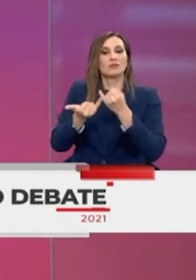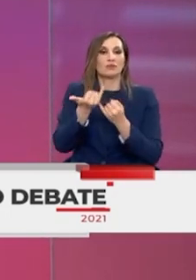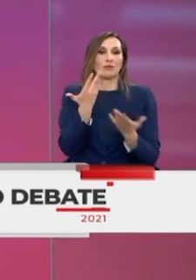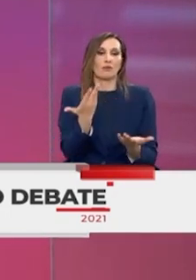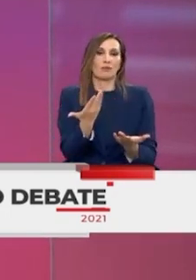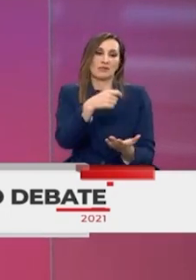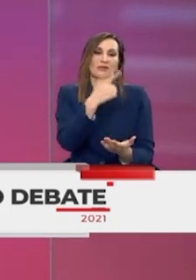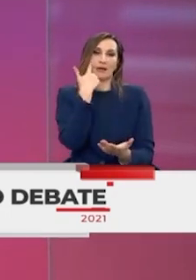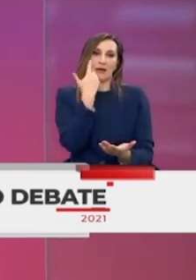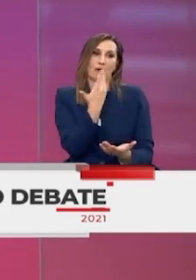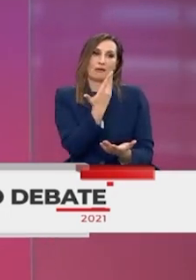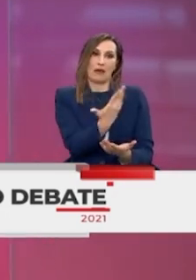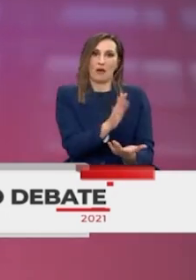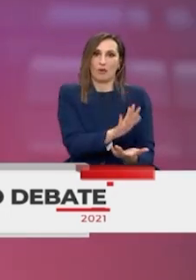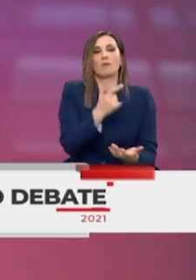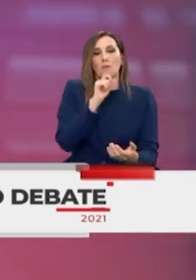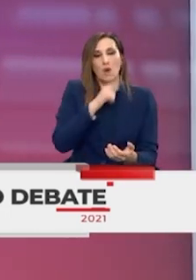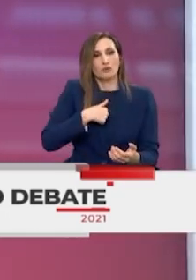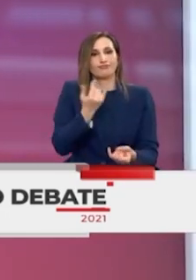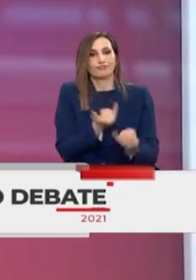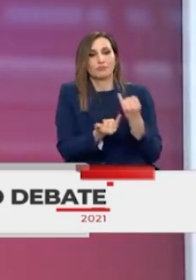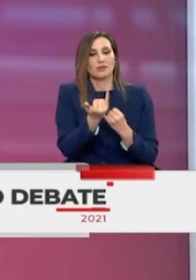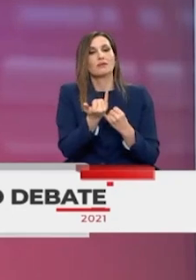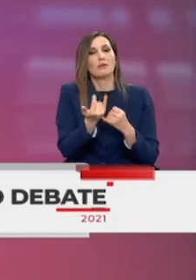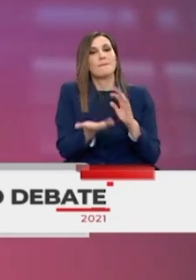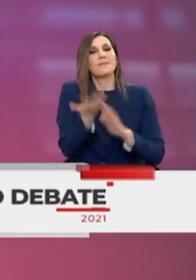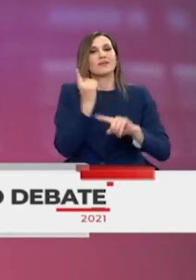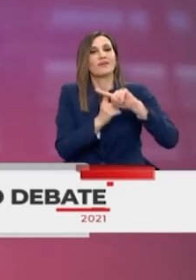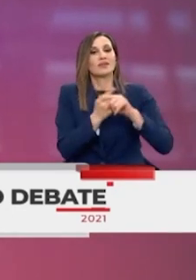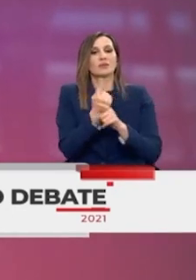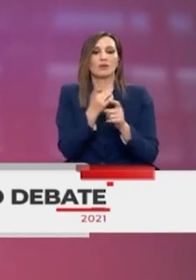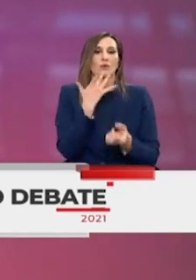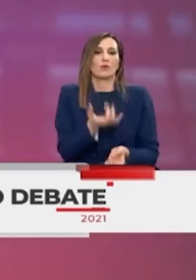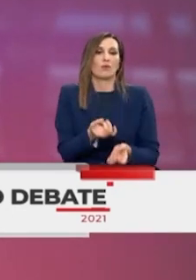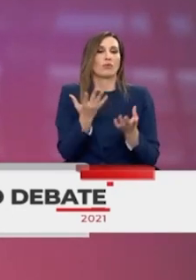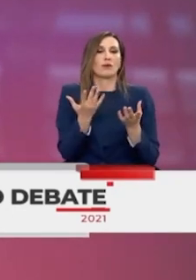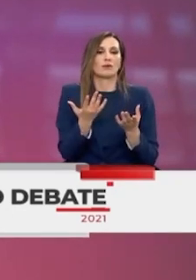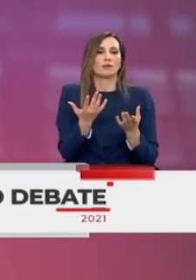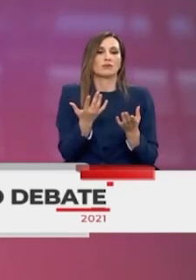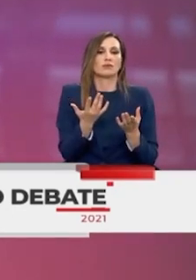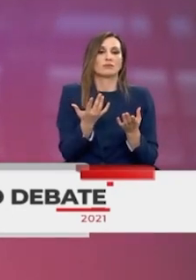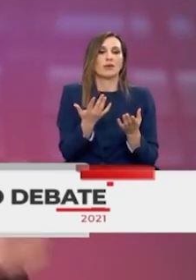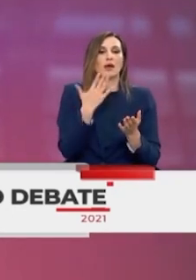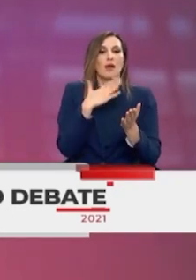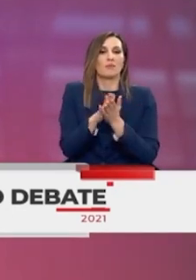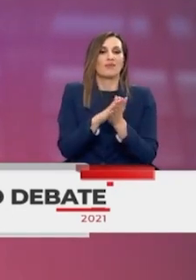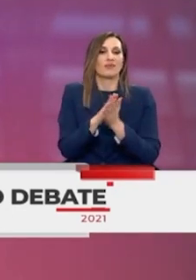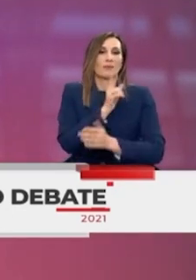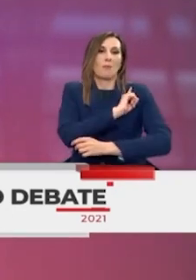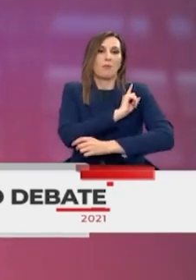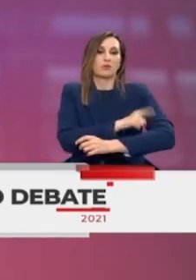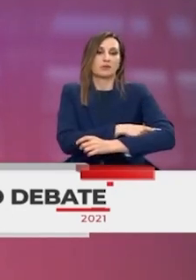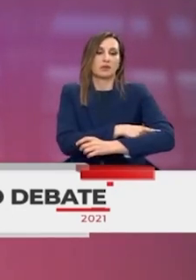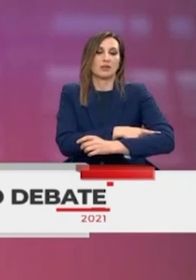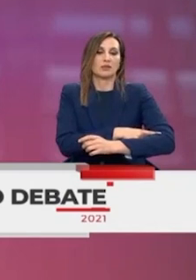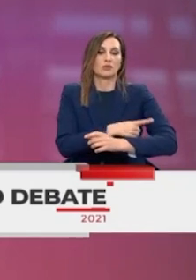atual Presidente da República, com vantagem, porque eu não deixarei por mãos alheias a utilização dos poderes que